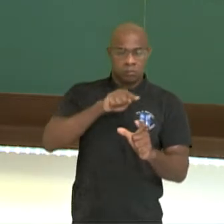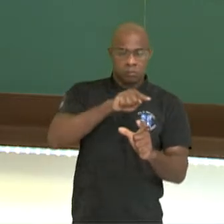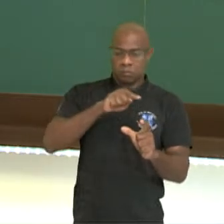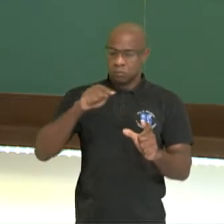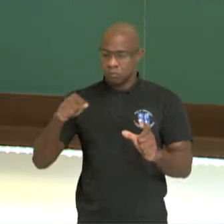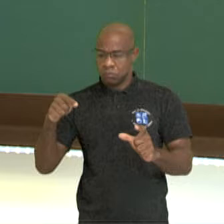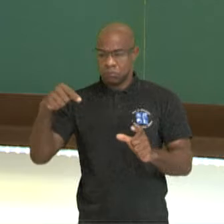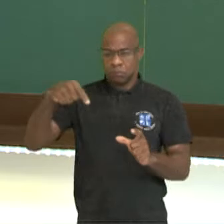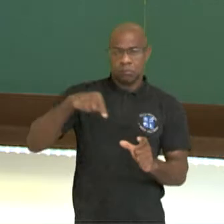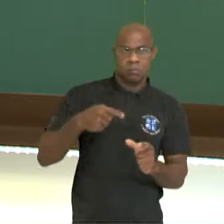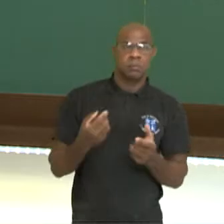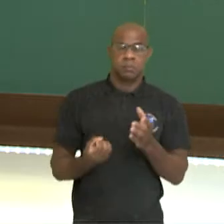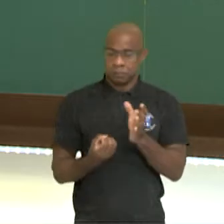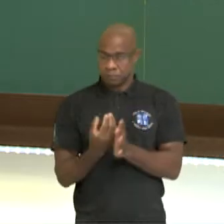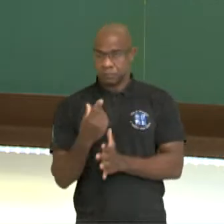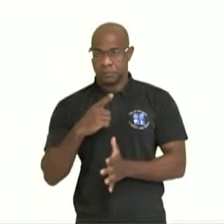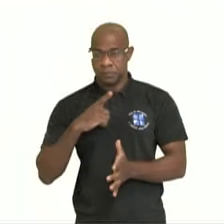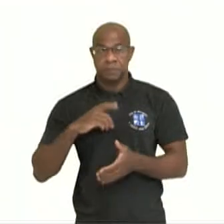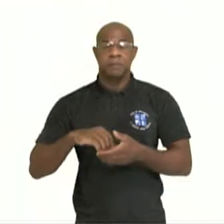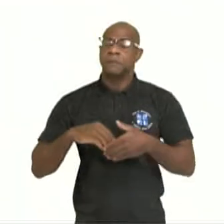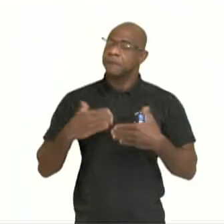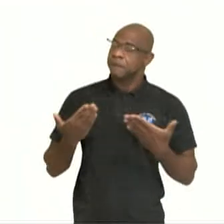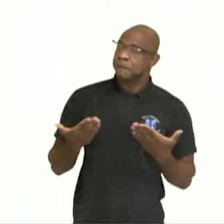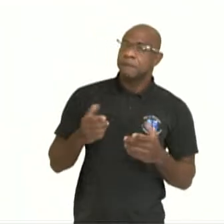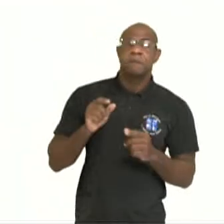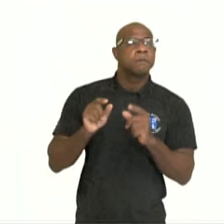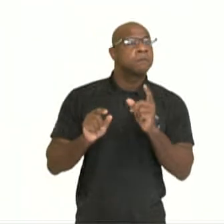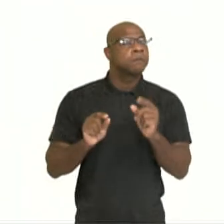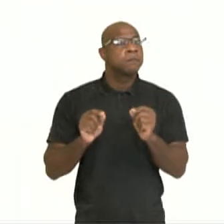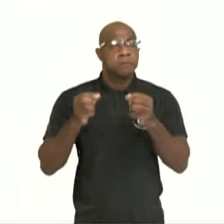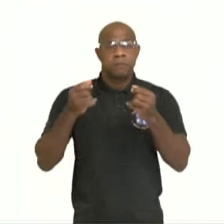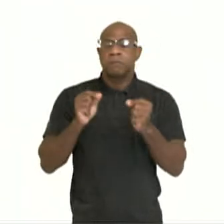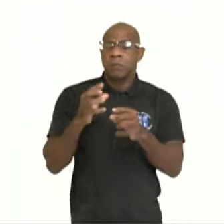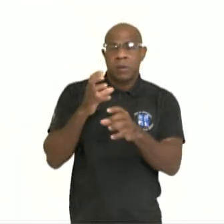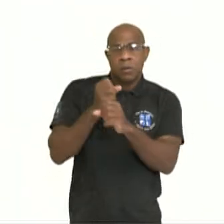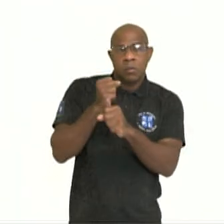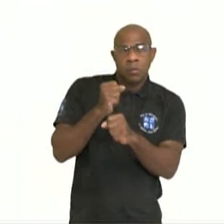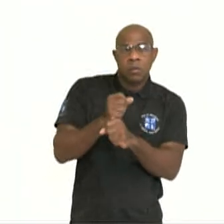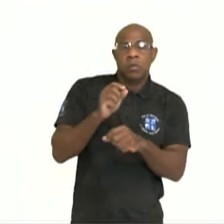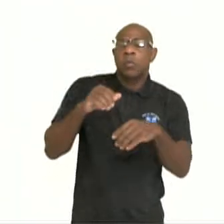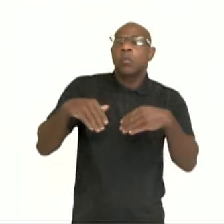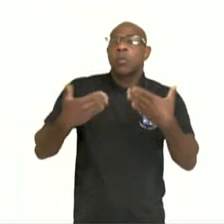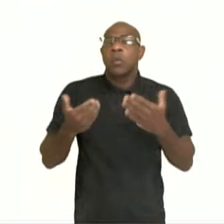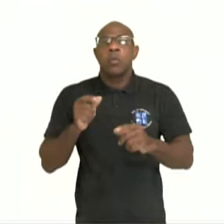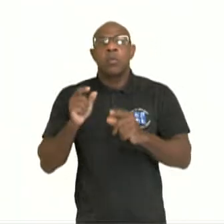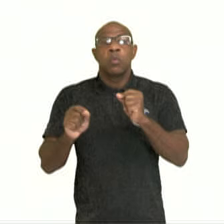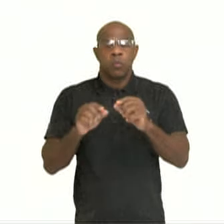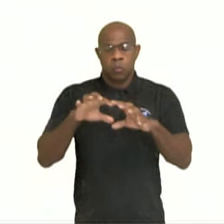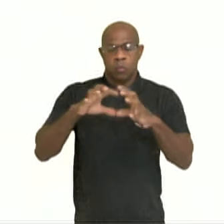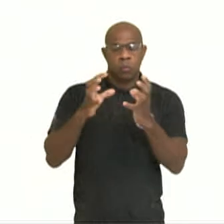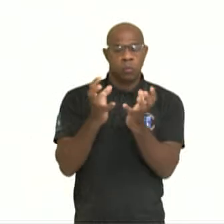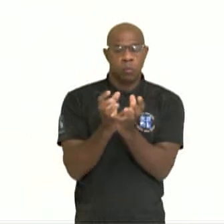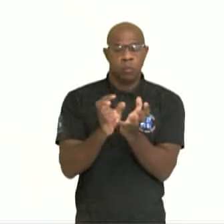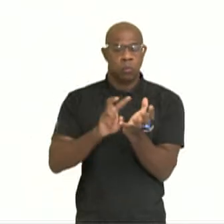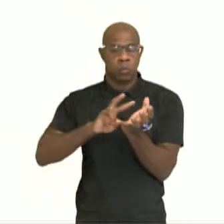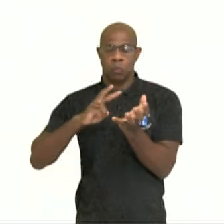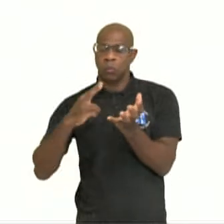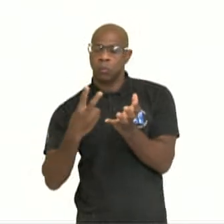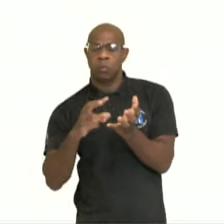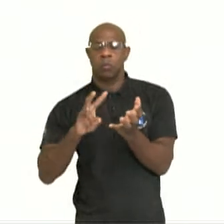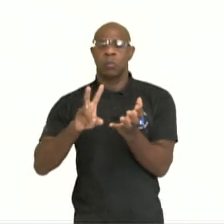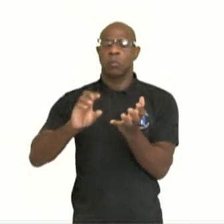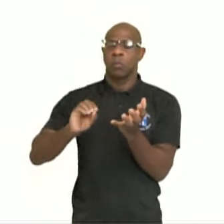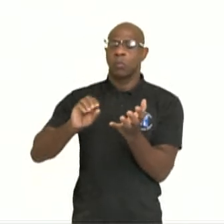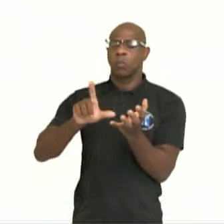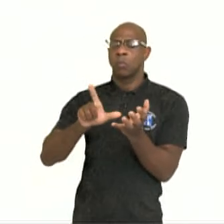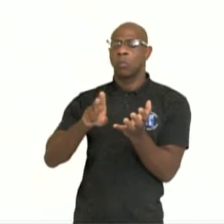dela. Tranquilo? E quando a gente fala para calcular qual é este volume dessa esfera,